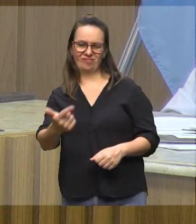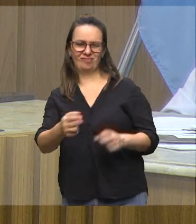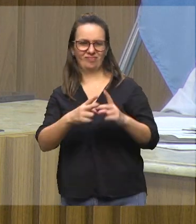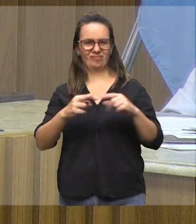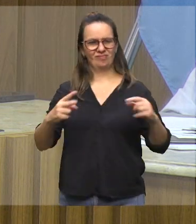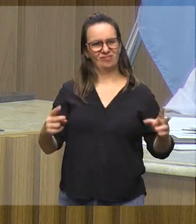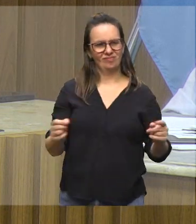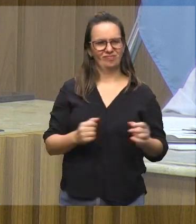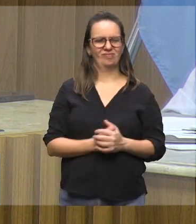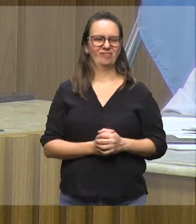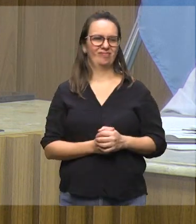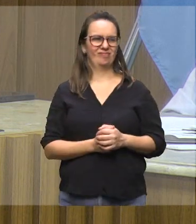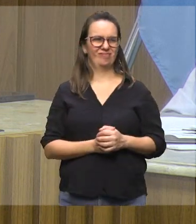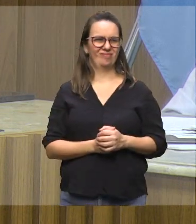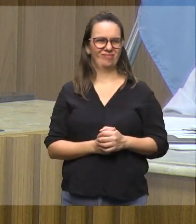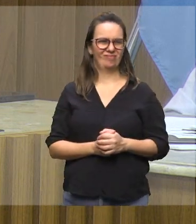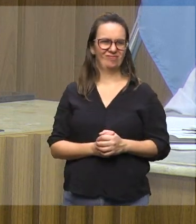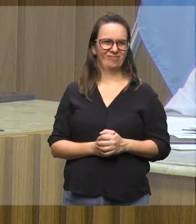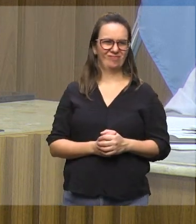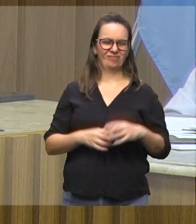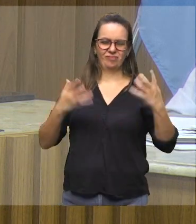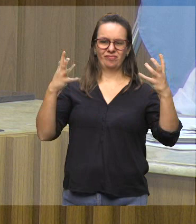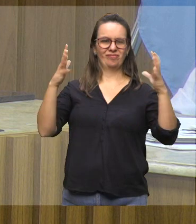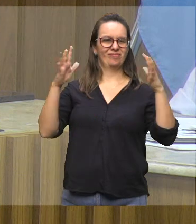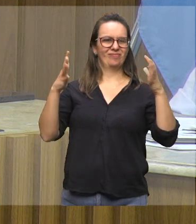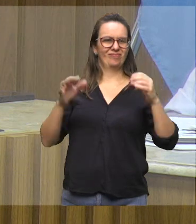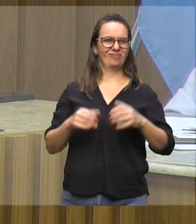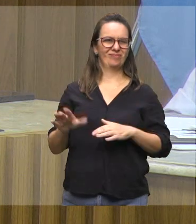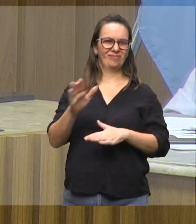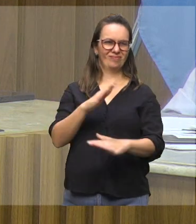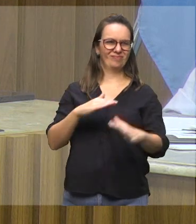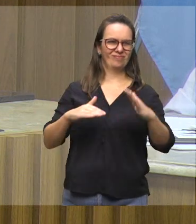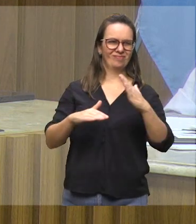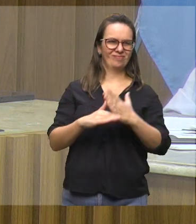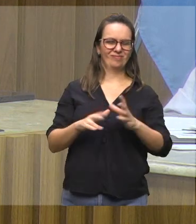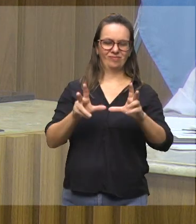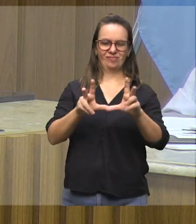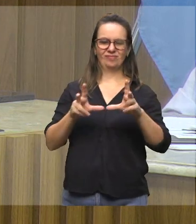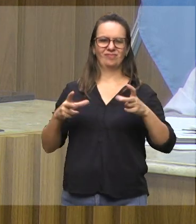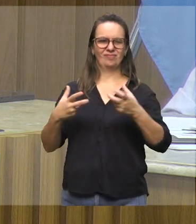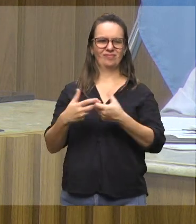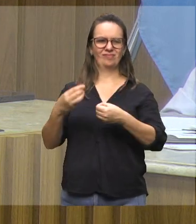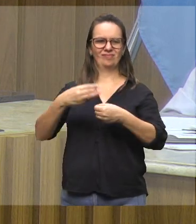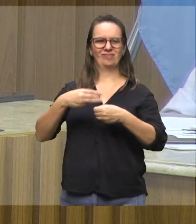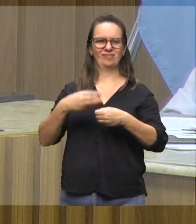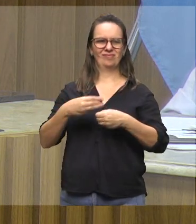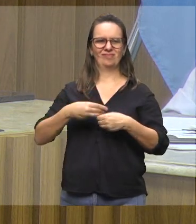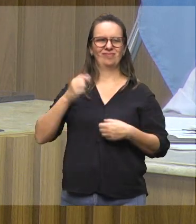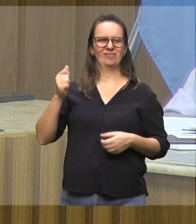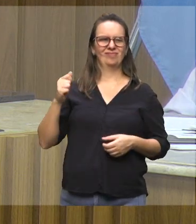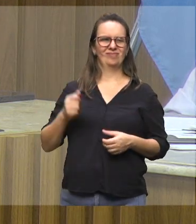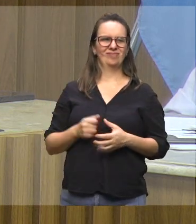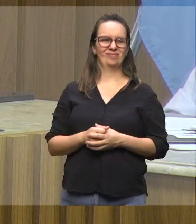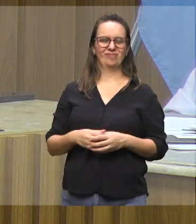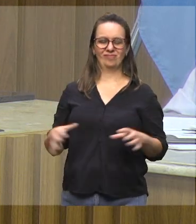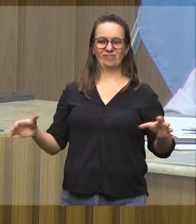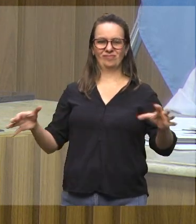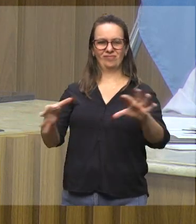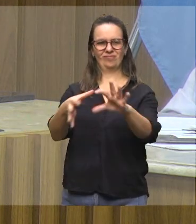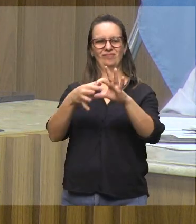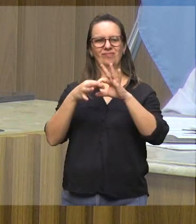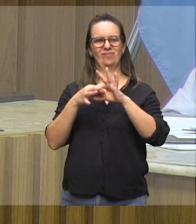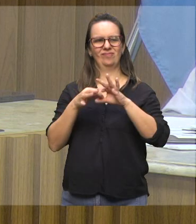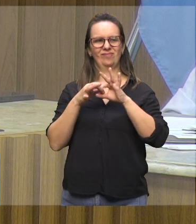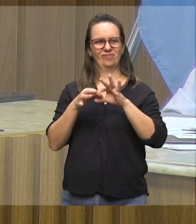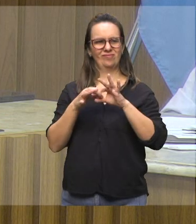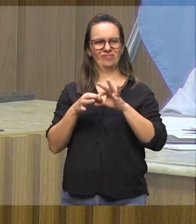aquilo. Então, eu quero parabenizar, do modo geral, a Câmara Municipal de Assis, porque é uma engrenagem. Todos são